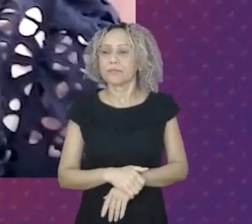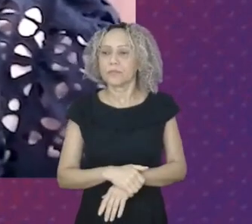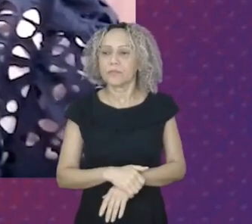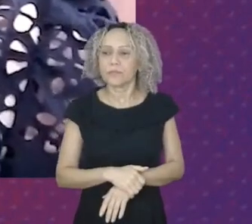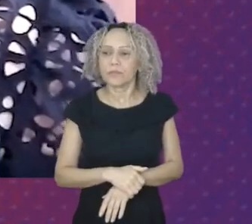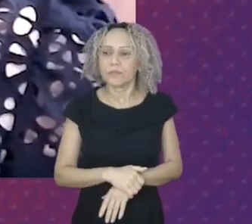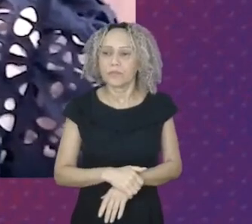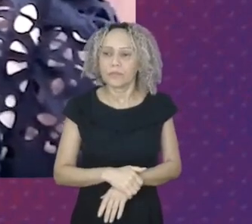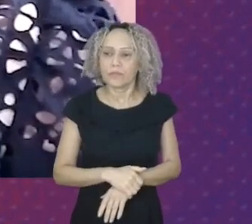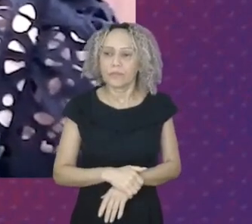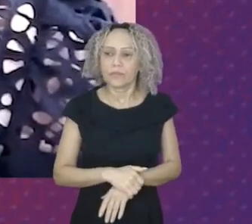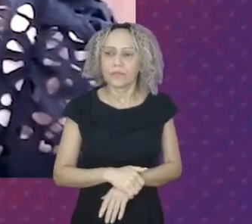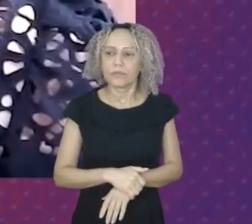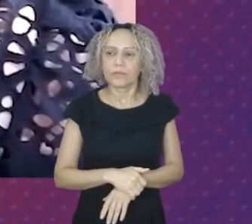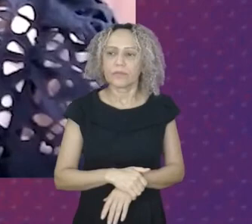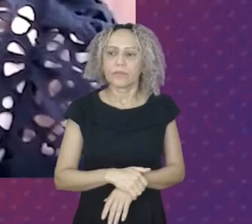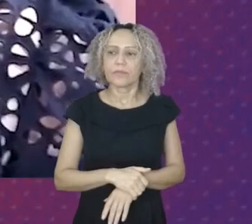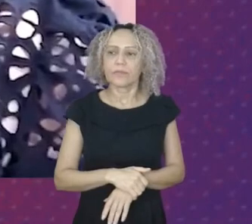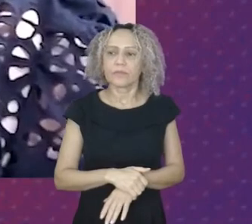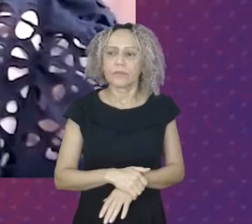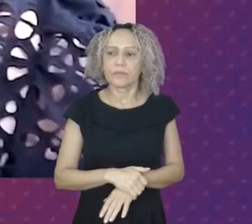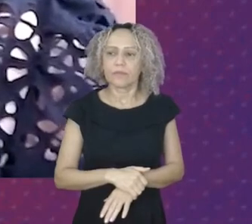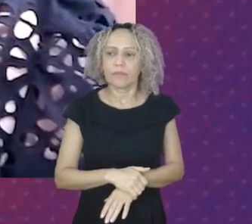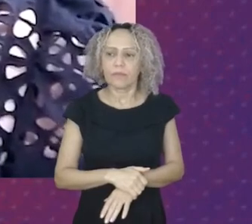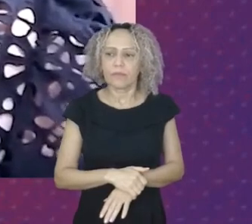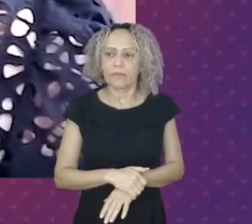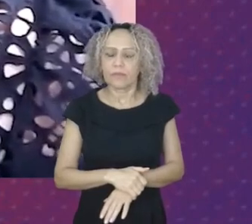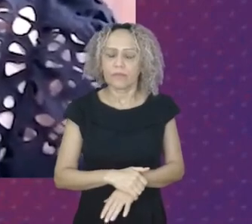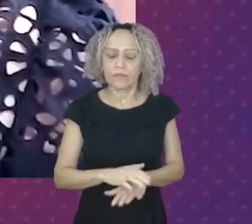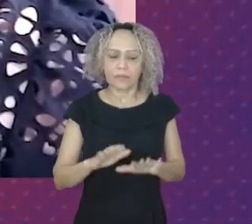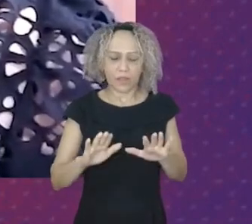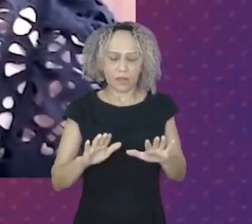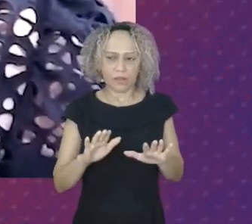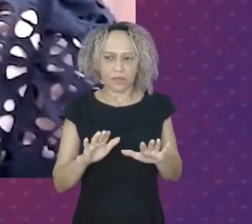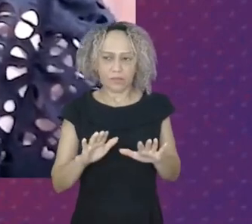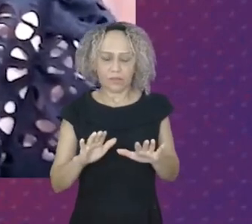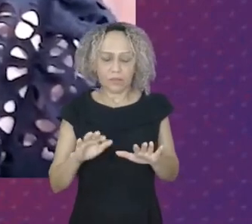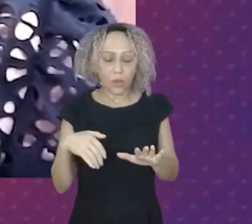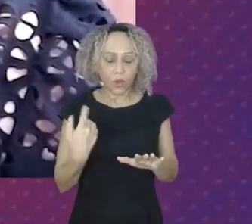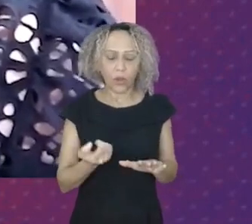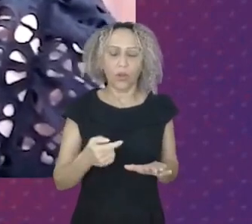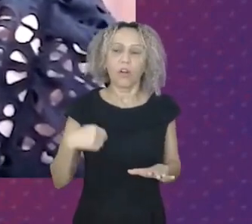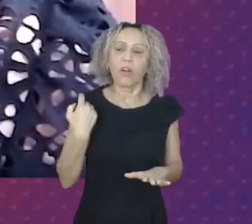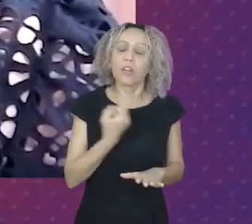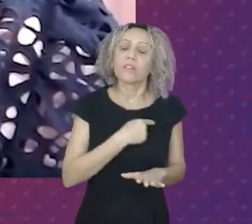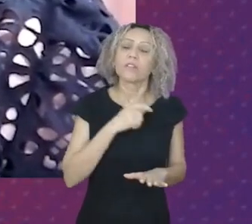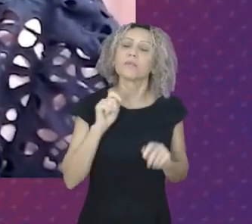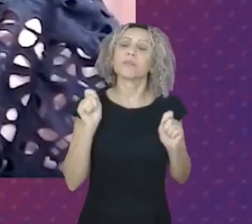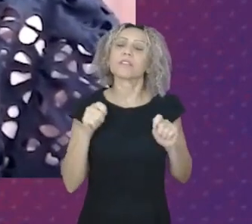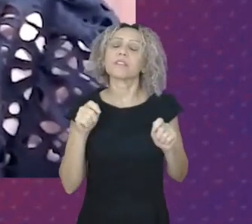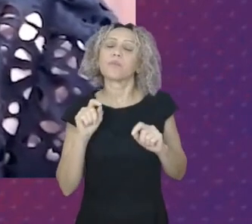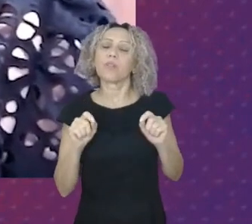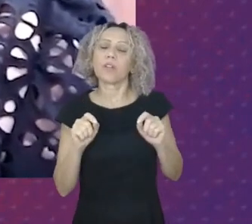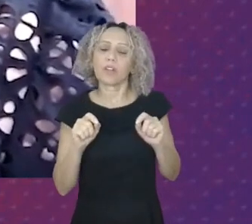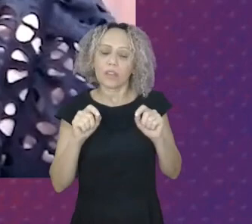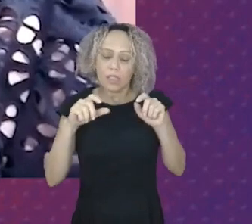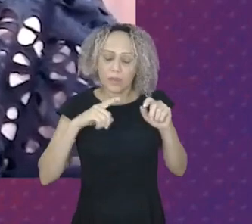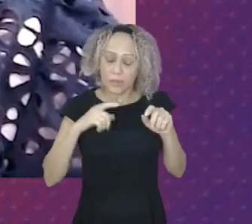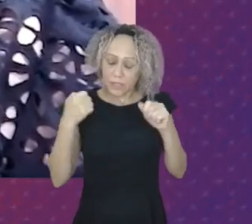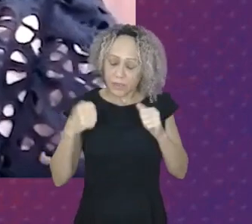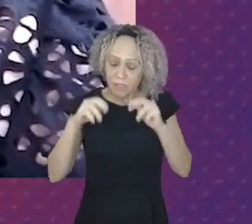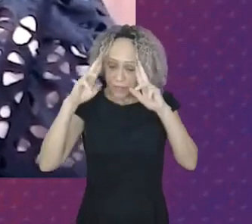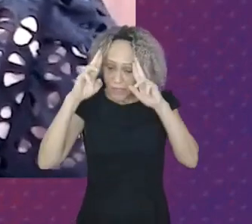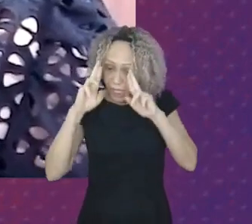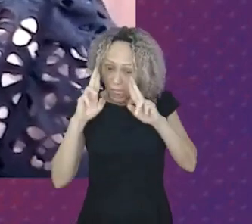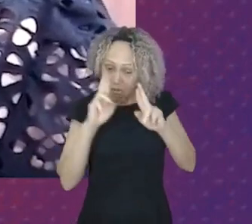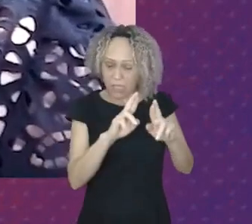o Congresso pregava era não uma aplicação de leis mesmo, né? Então, o desrespeito às leis. Então, você